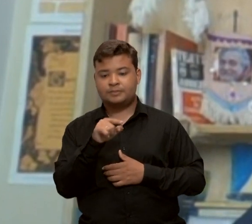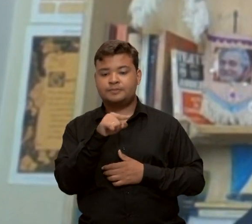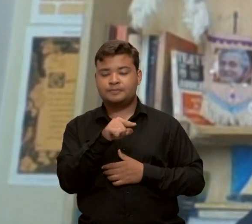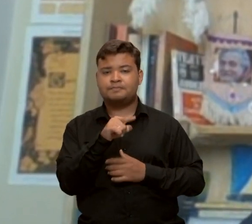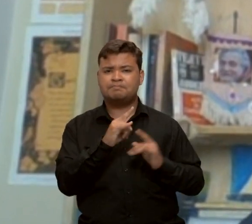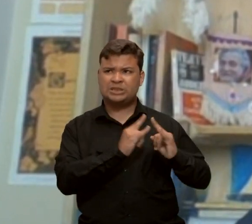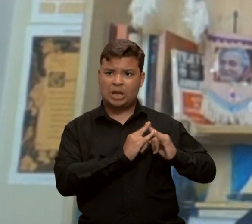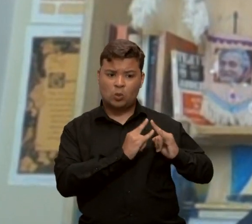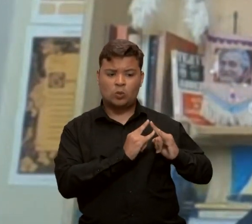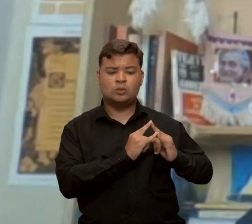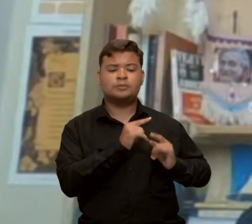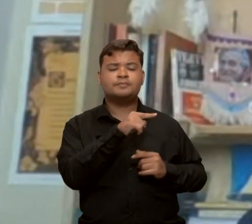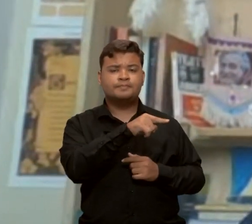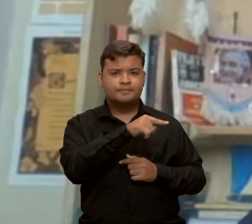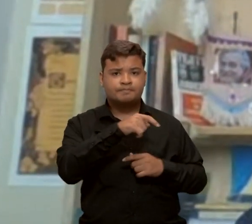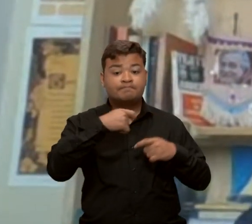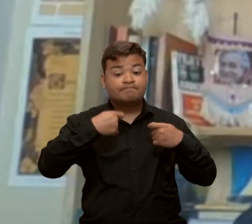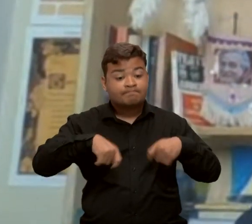mas isso